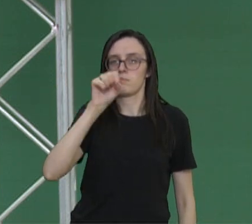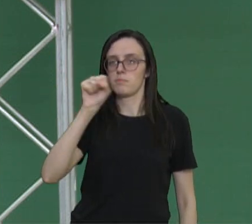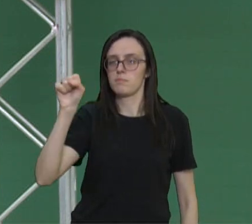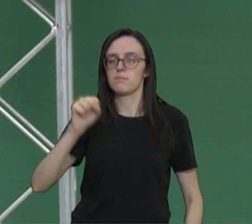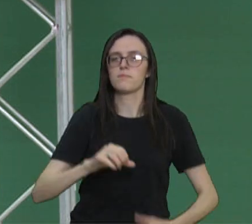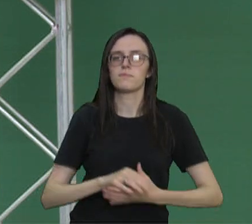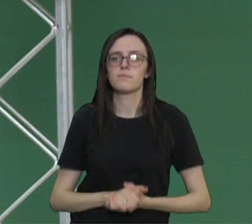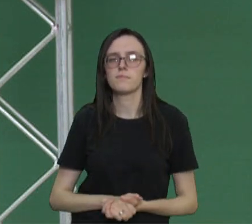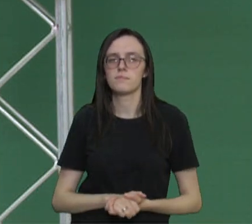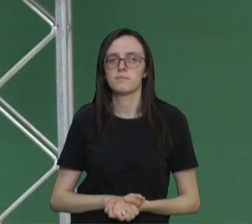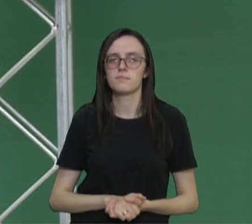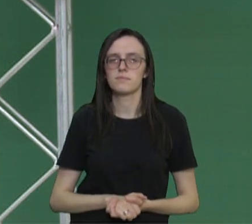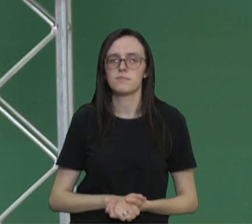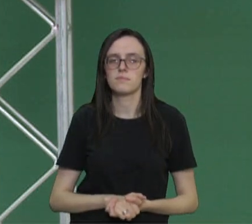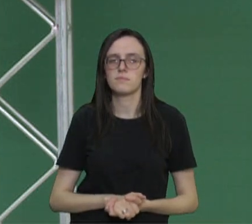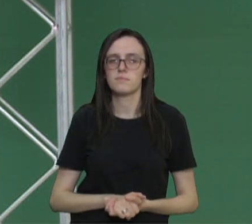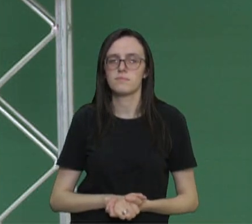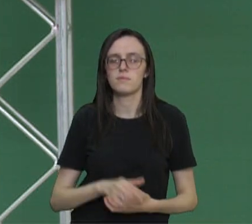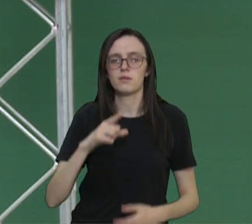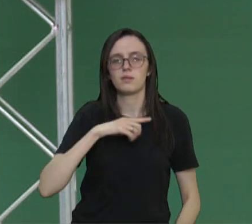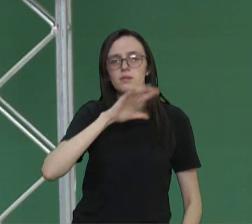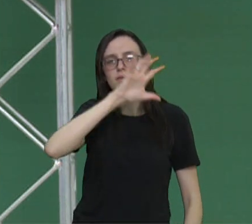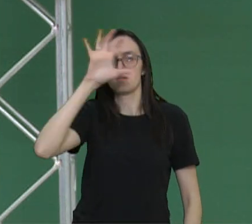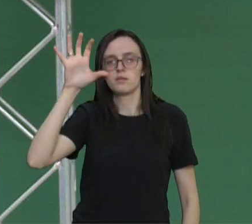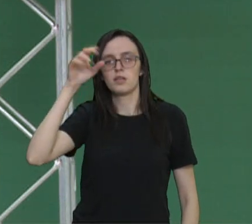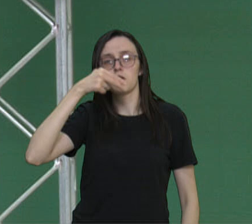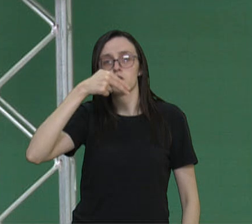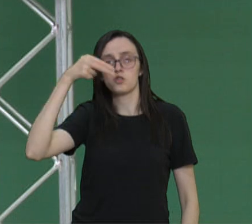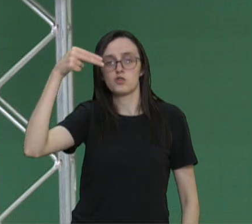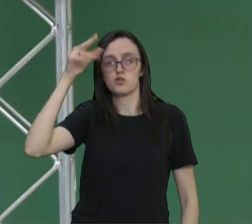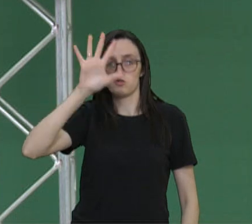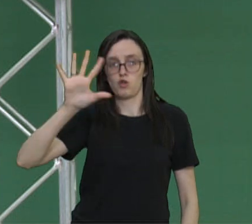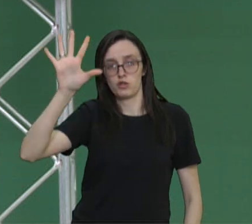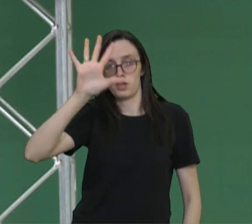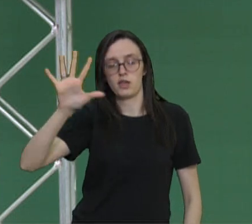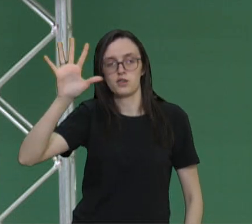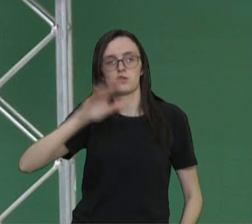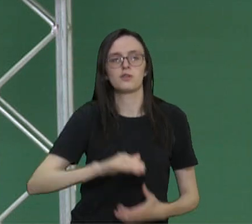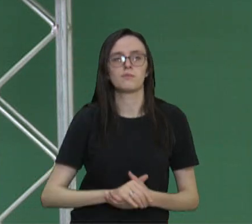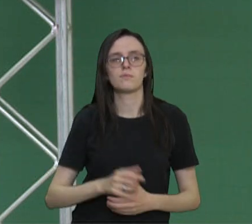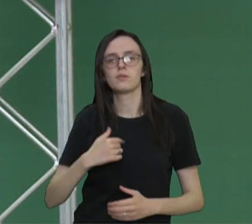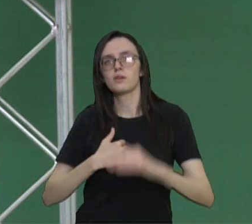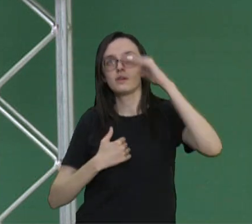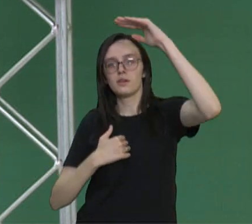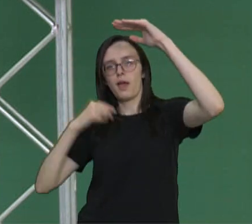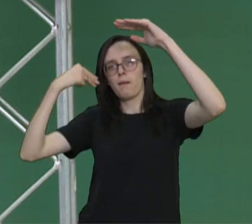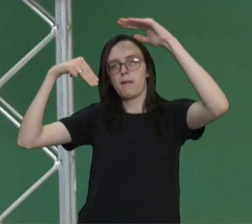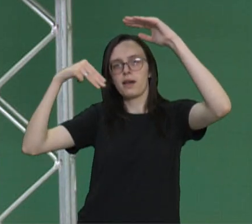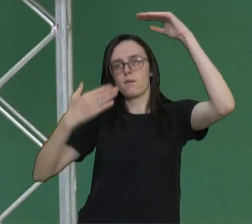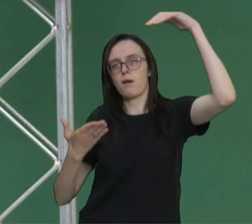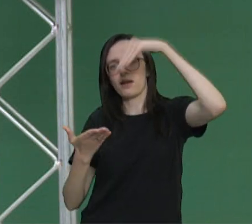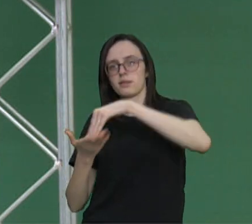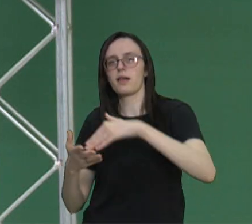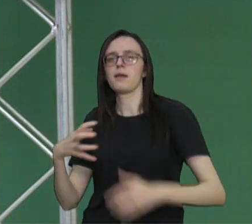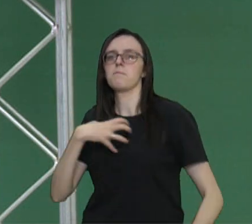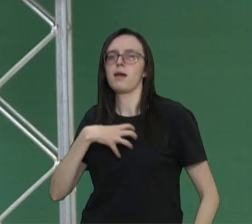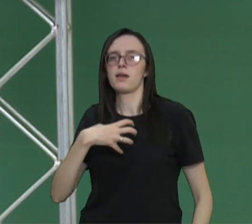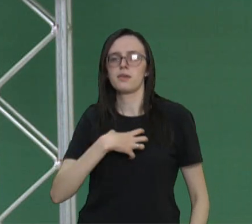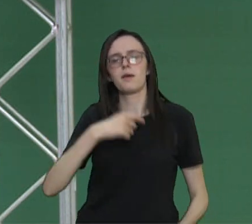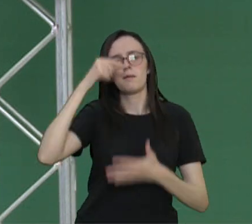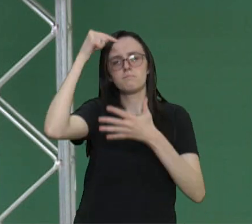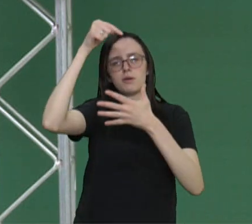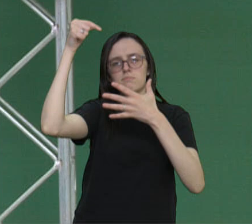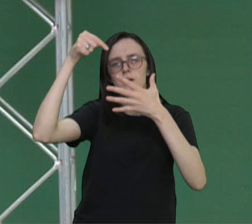1988. Aqui nós temos a região Nordeste, né, que vem lá desde o Maranhão até Bahia. Então,